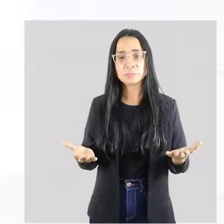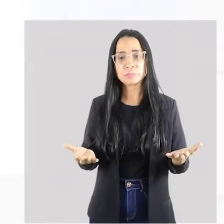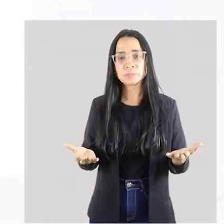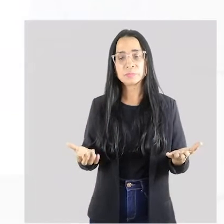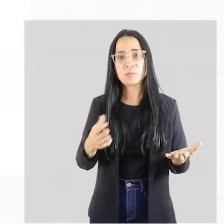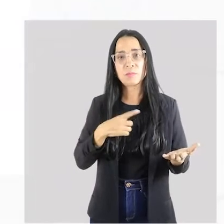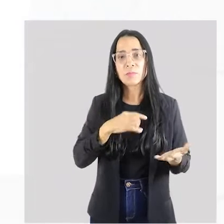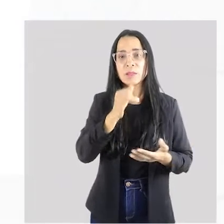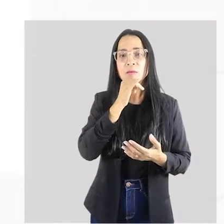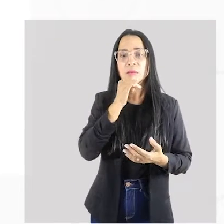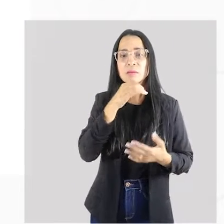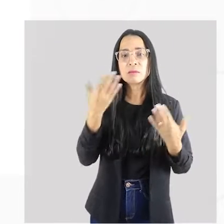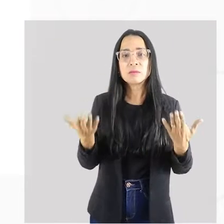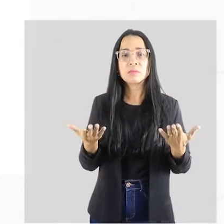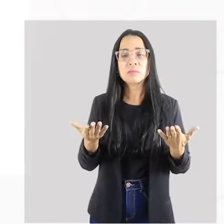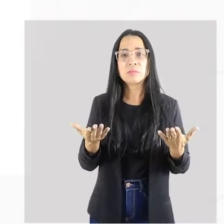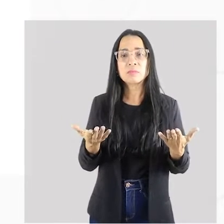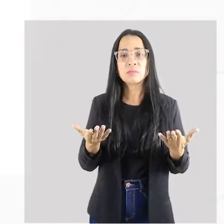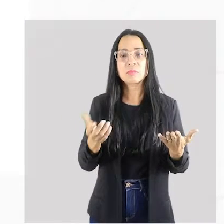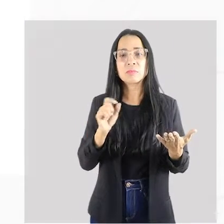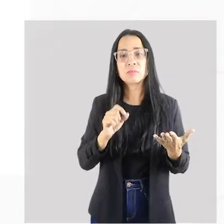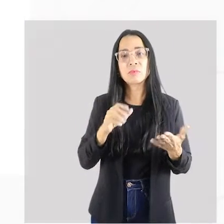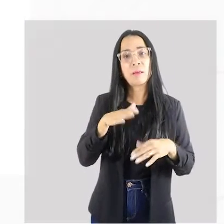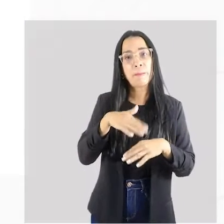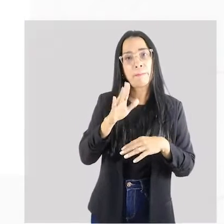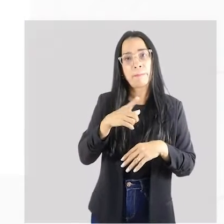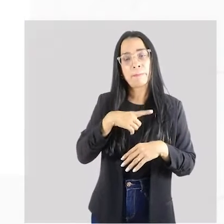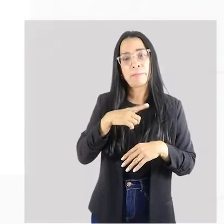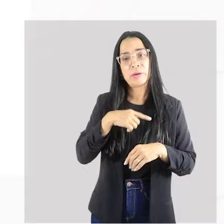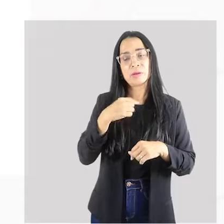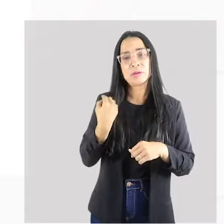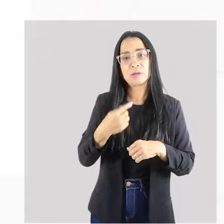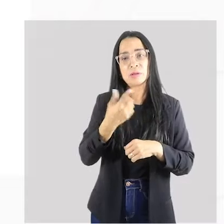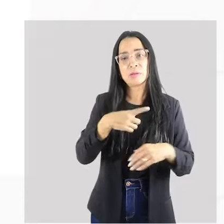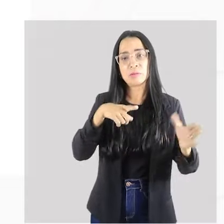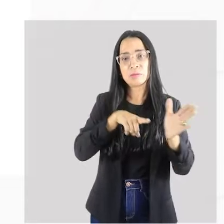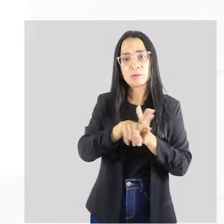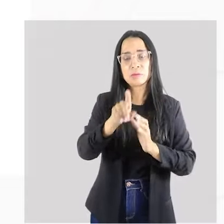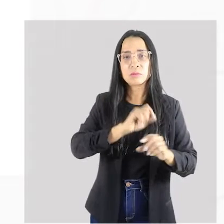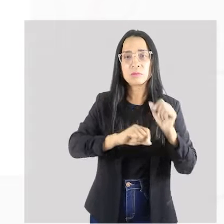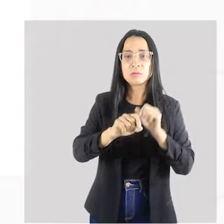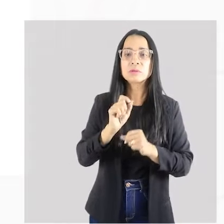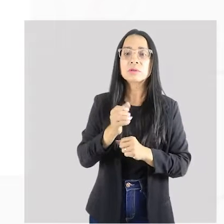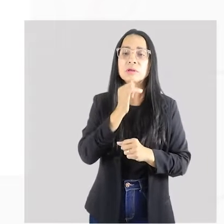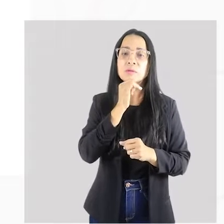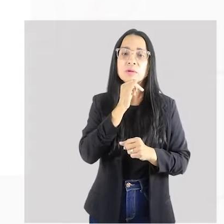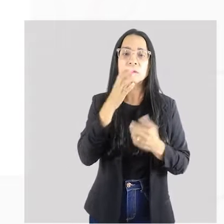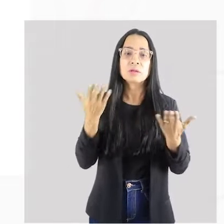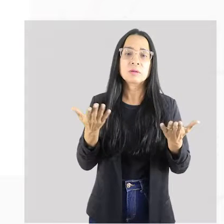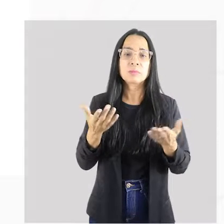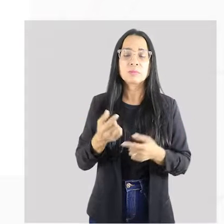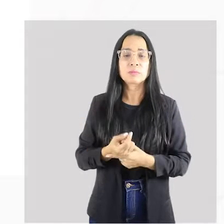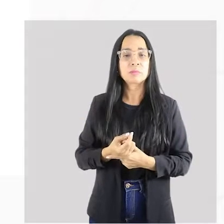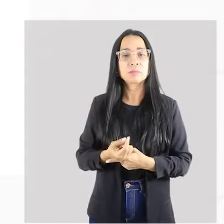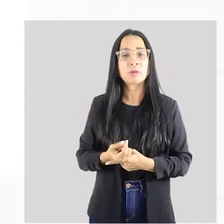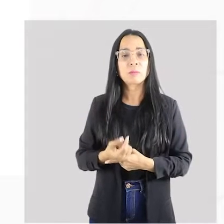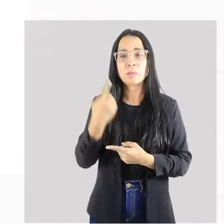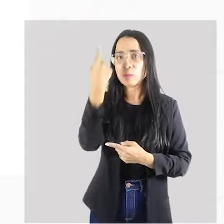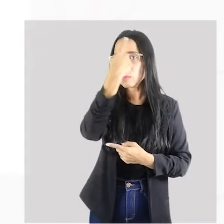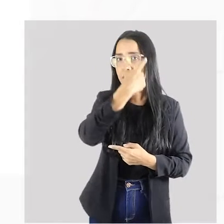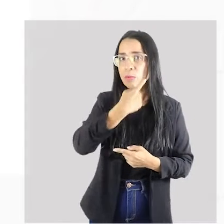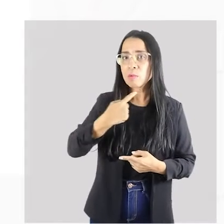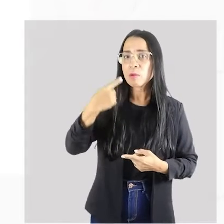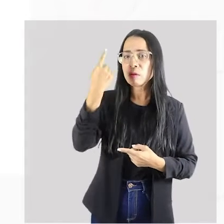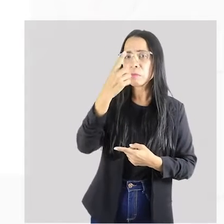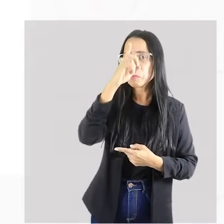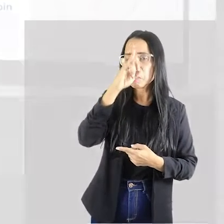eu trouxe como exemplo para vocês o que mais aparece aí nas nossas questões, que é o exemplo da anemia falciforme,